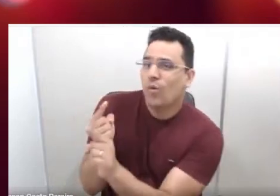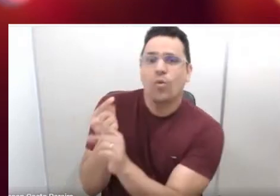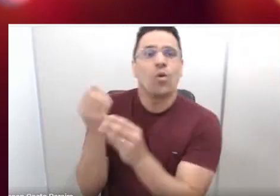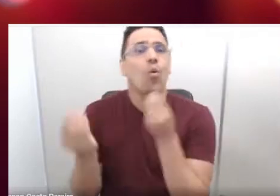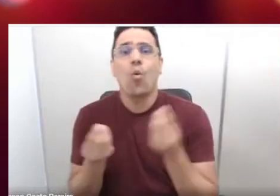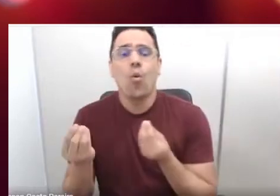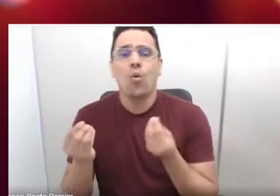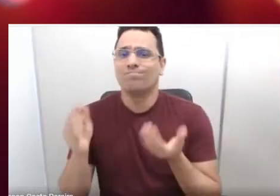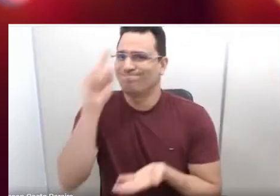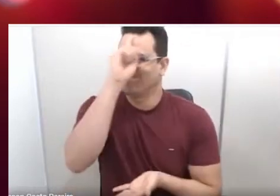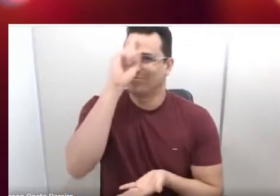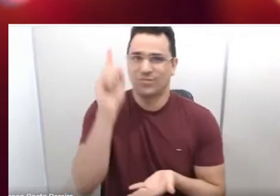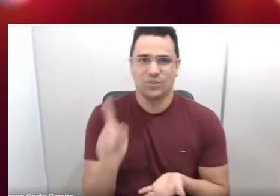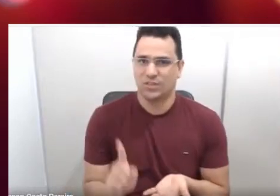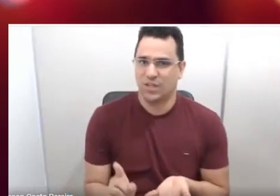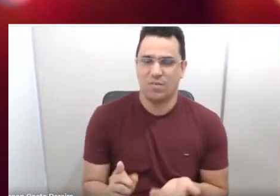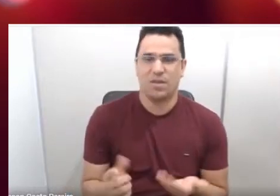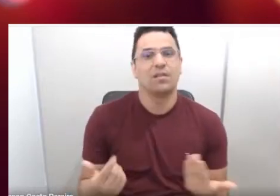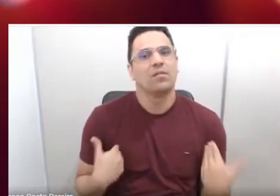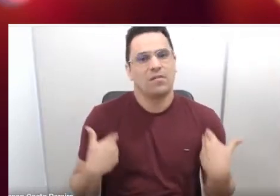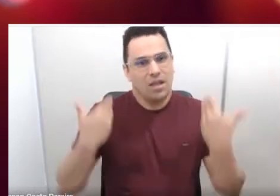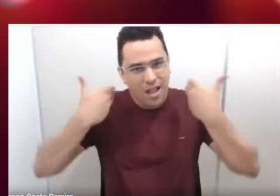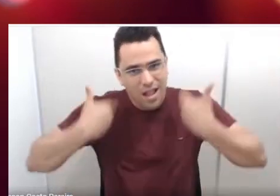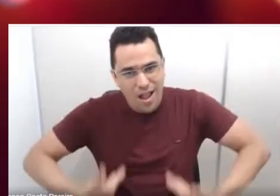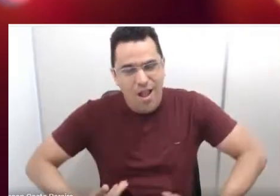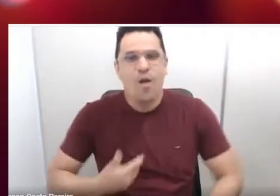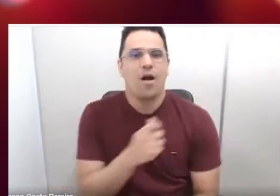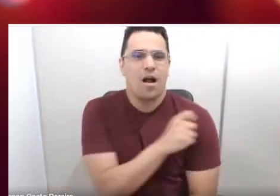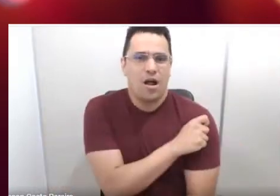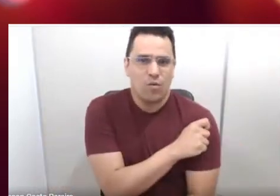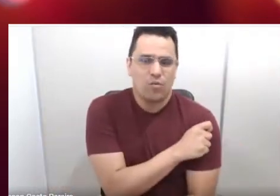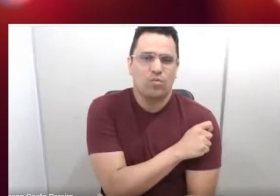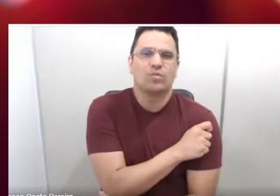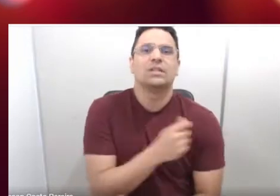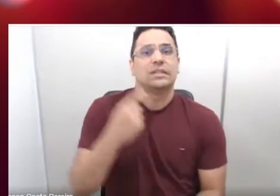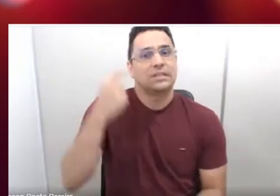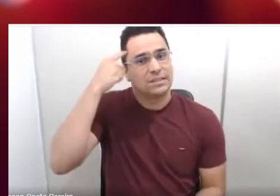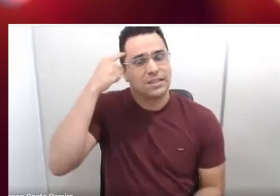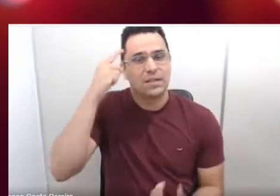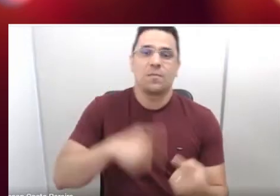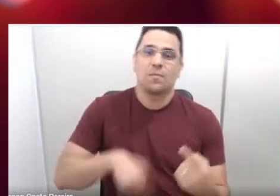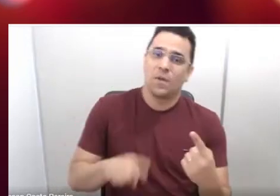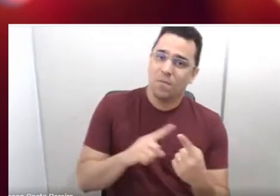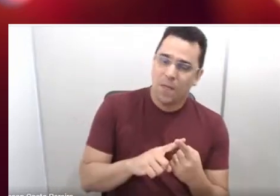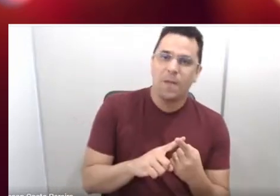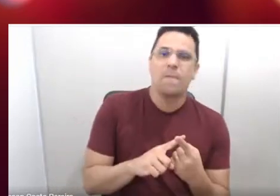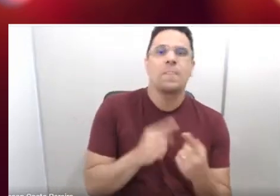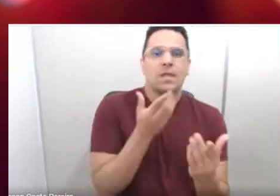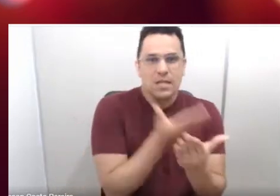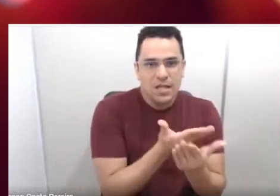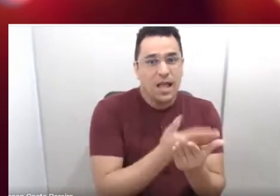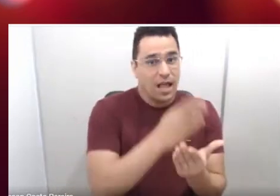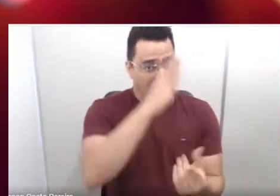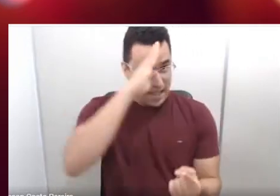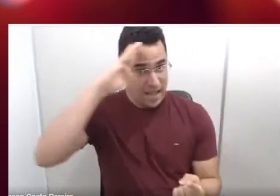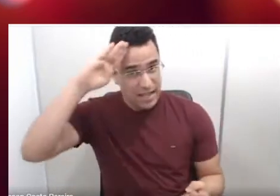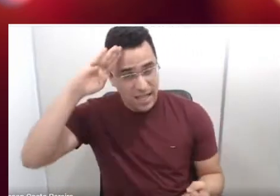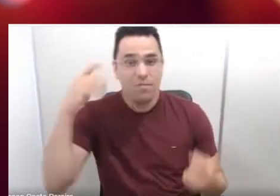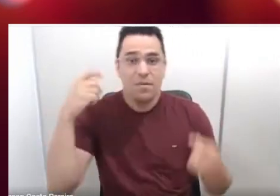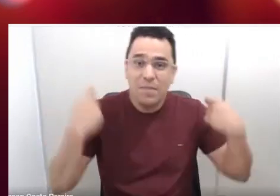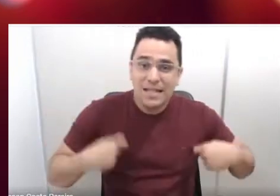estudante, teve um impacto muito grande nas nossas vidas, seja do ponto de vista acadêmico, de estudantes que precisavam se